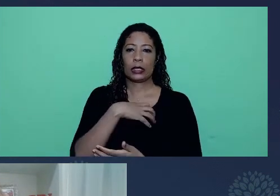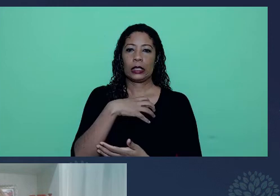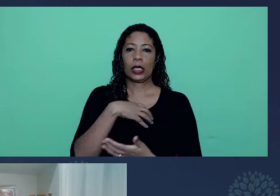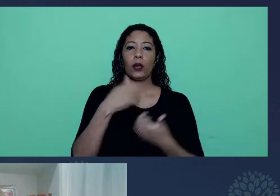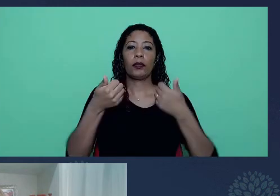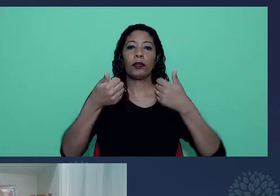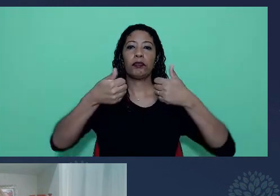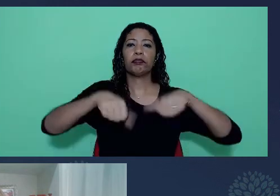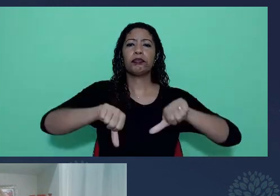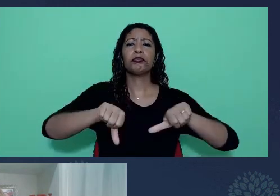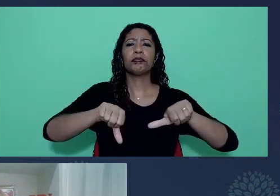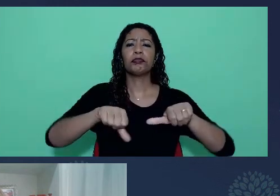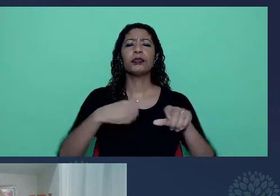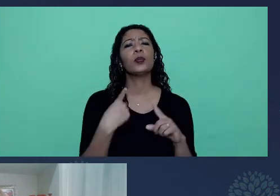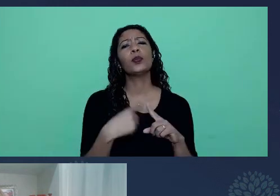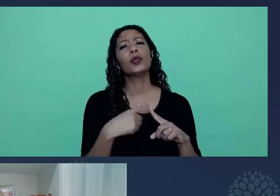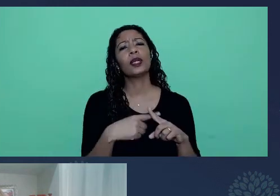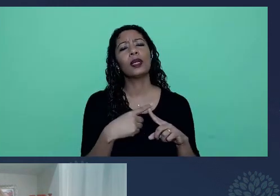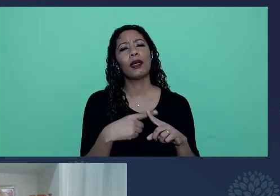Existem mecanismos